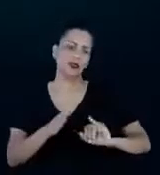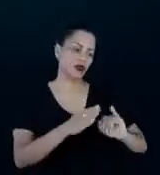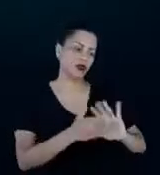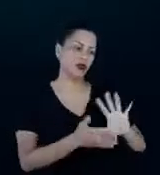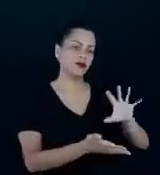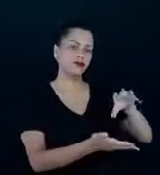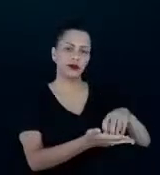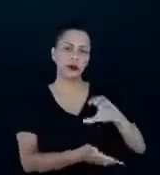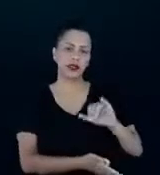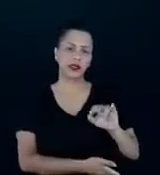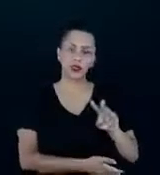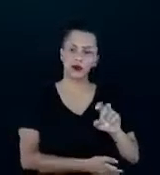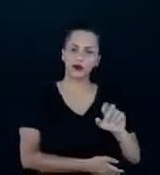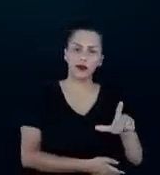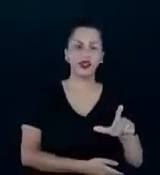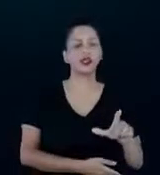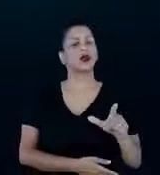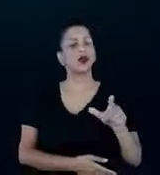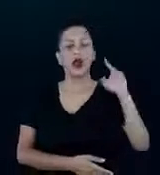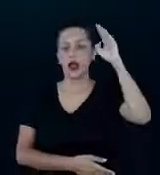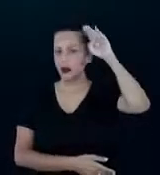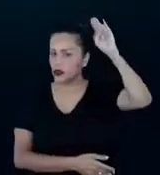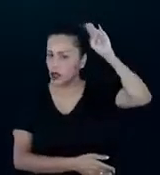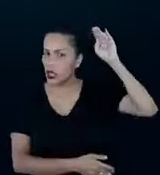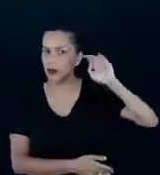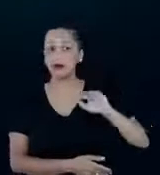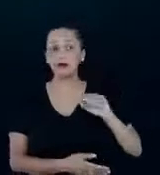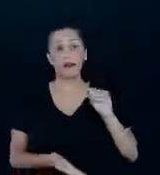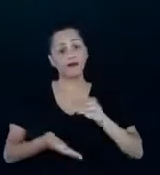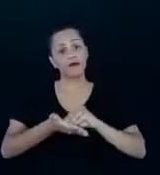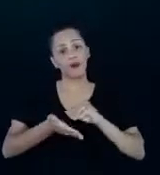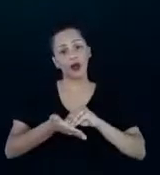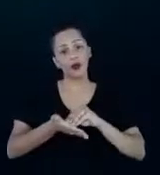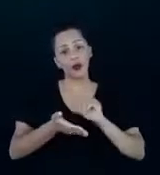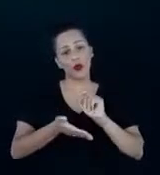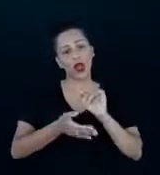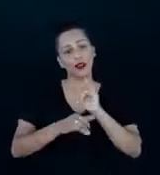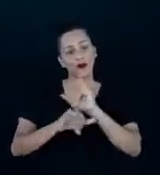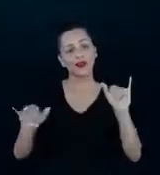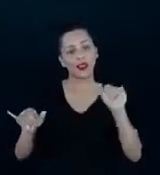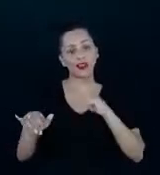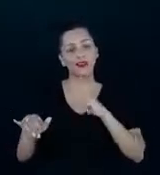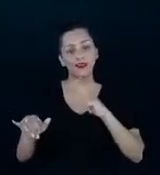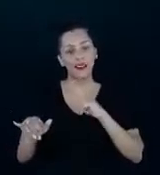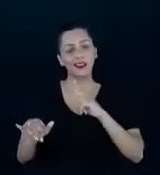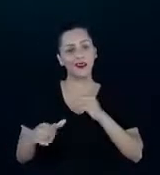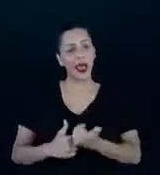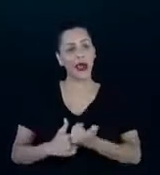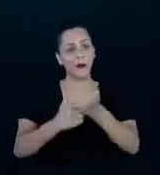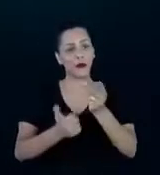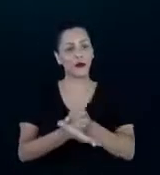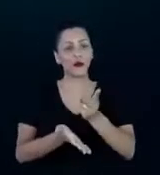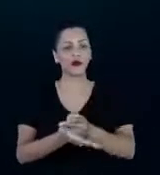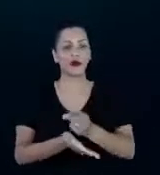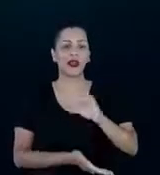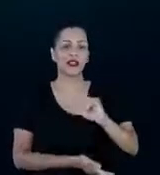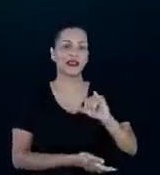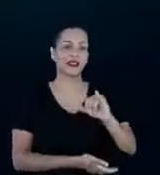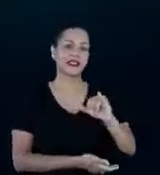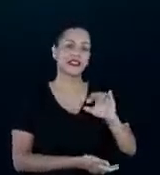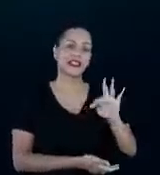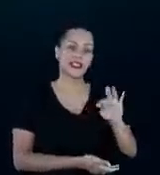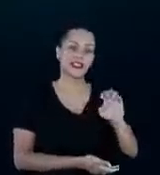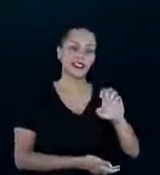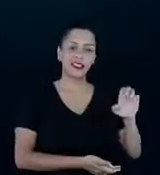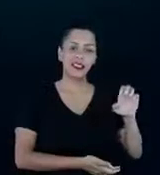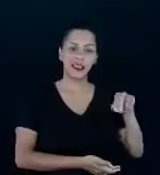de ensino superior. Faltou colocar ali uma citação para apoiar, continuar apoiando esse evento, né, que